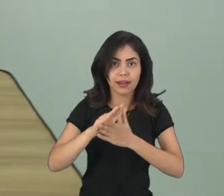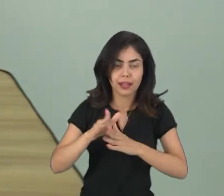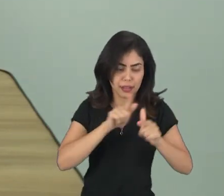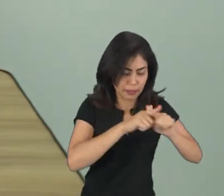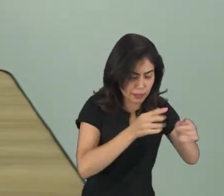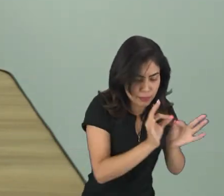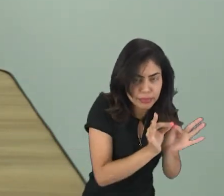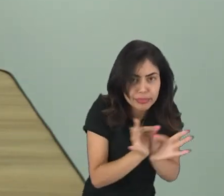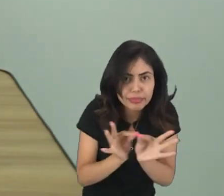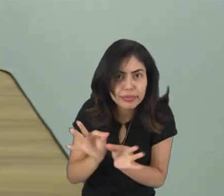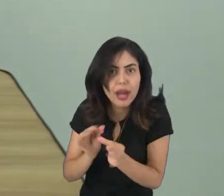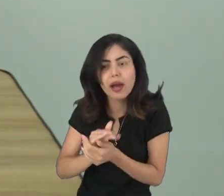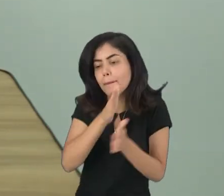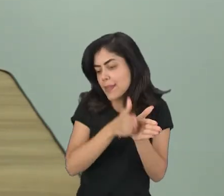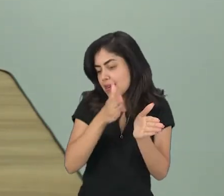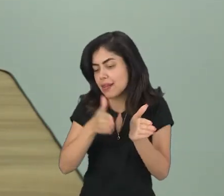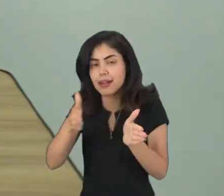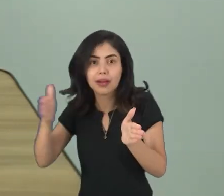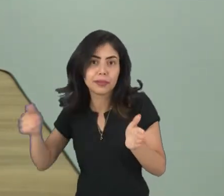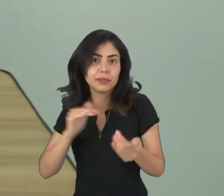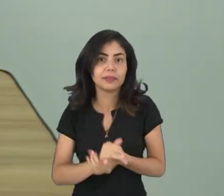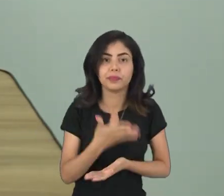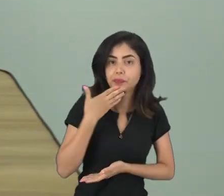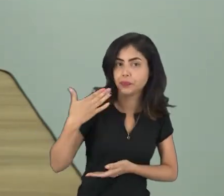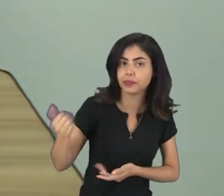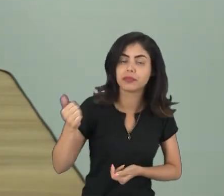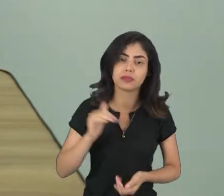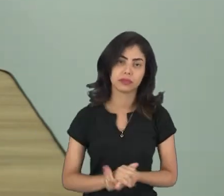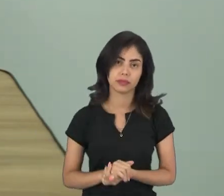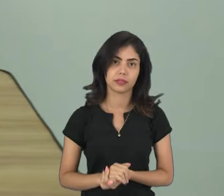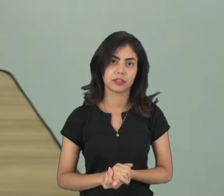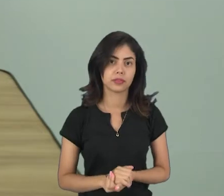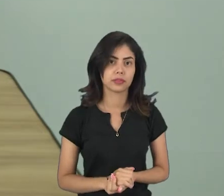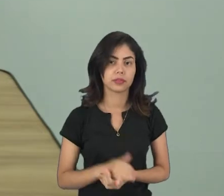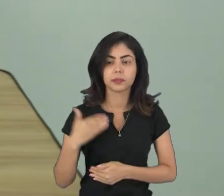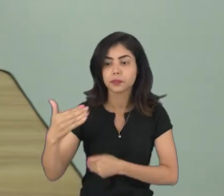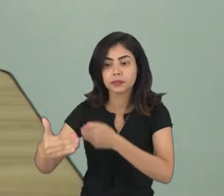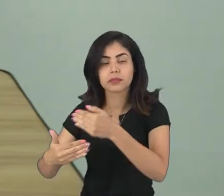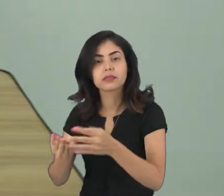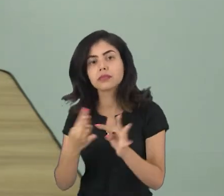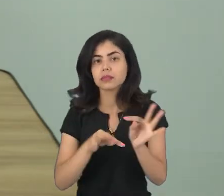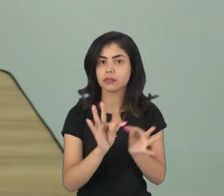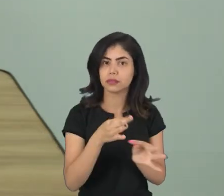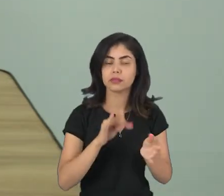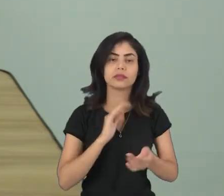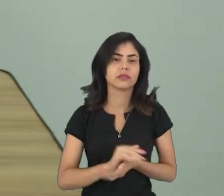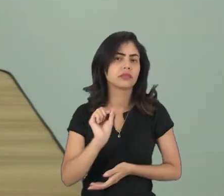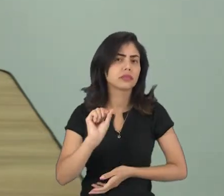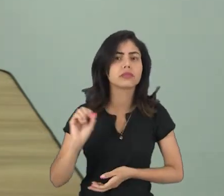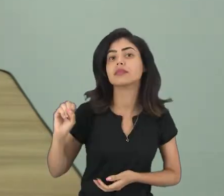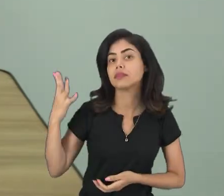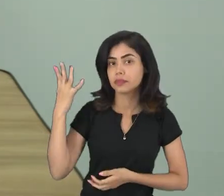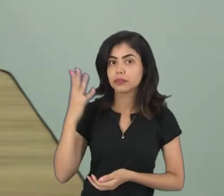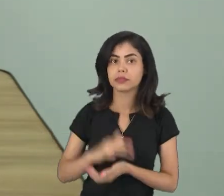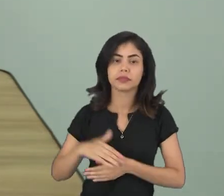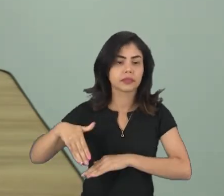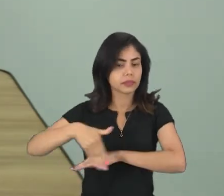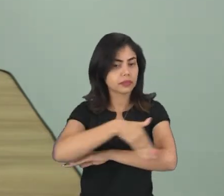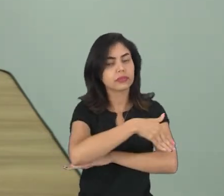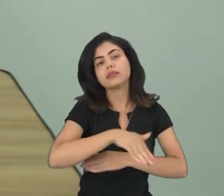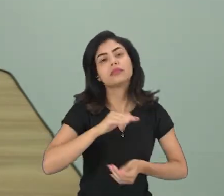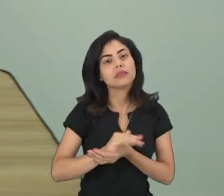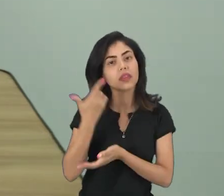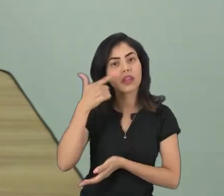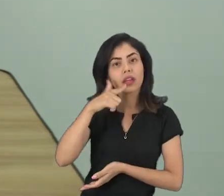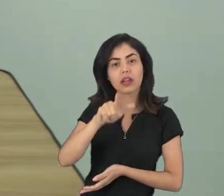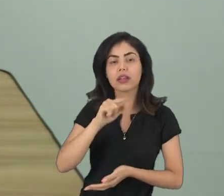asfalto e que com o passar do tempo, com a melhoria, com os avanços tecnológicos, o que aconteceu? As ruas foram